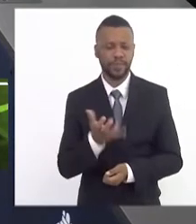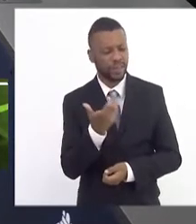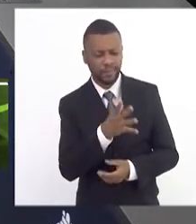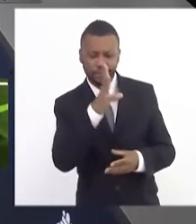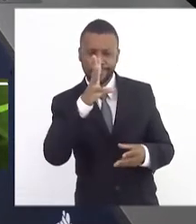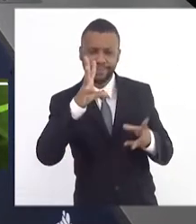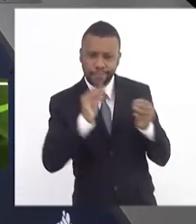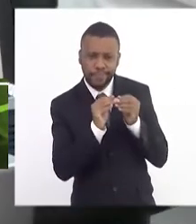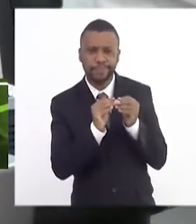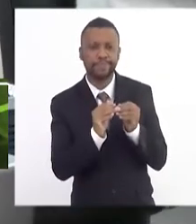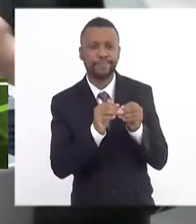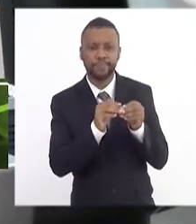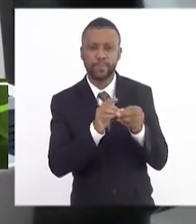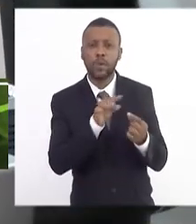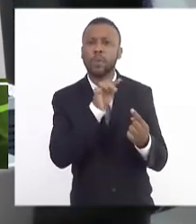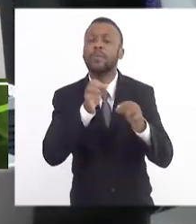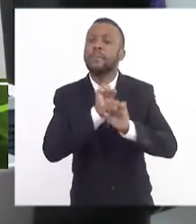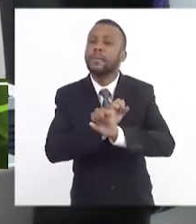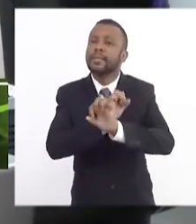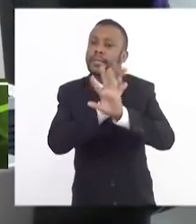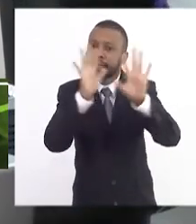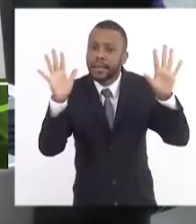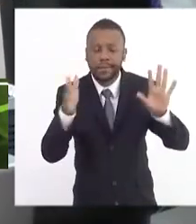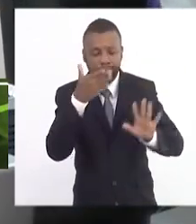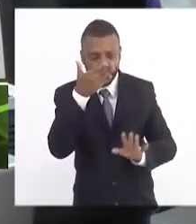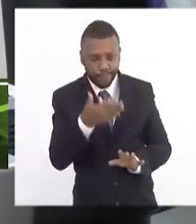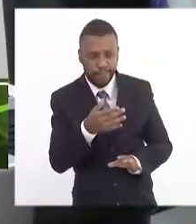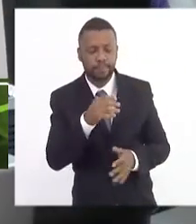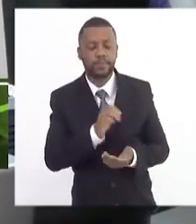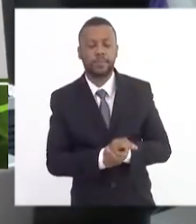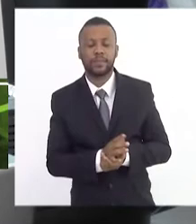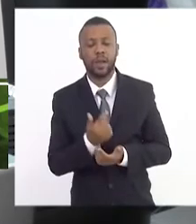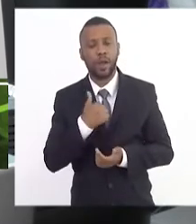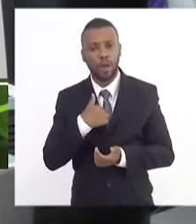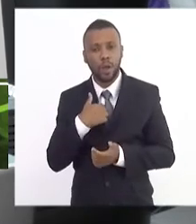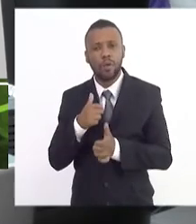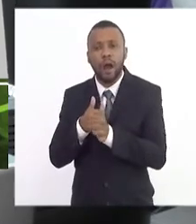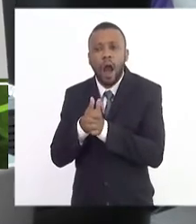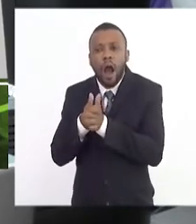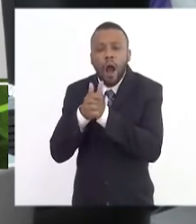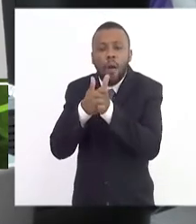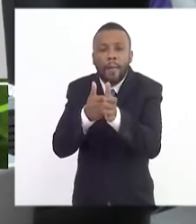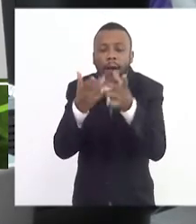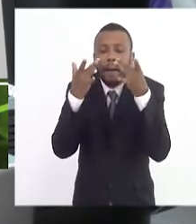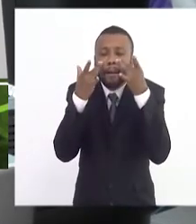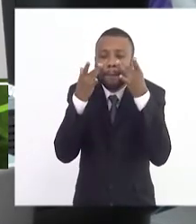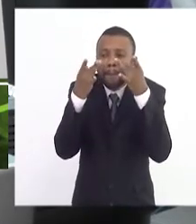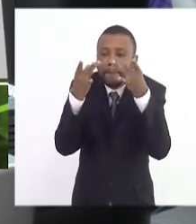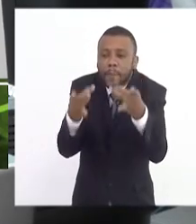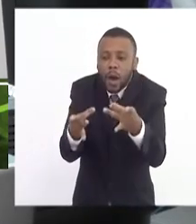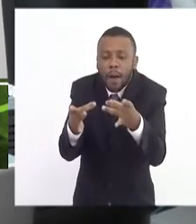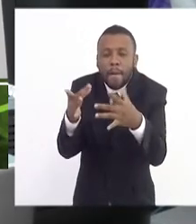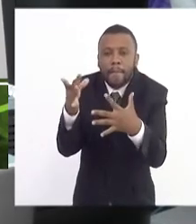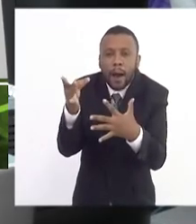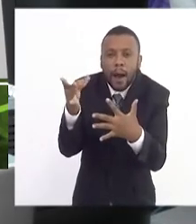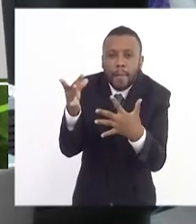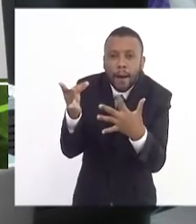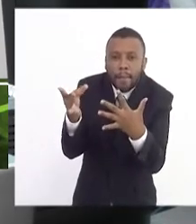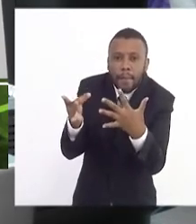pergunta. Eu acompanho muito de perto toda a arrecadação do